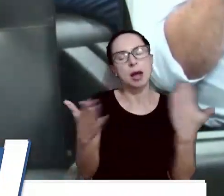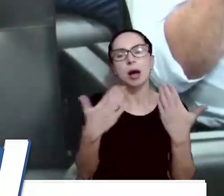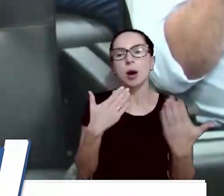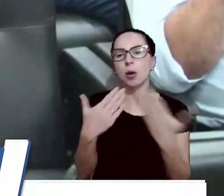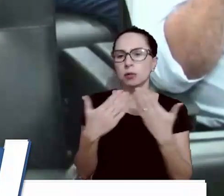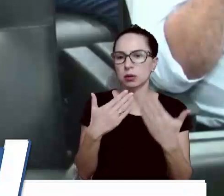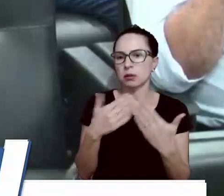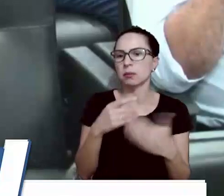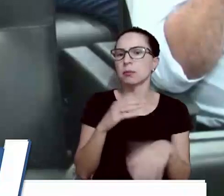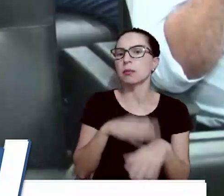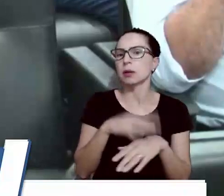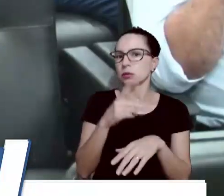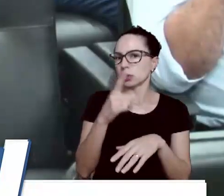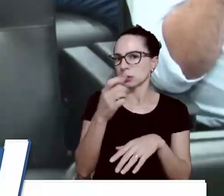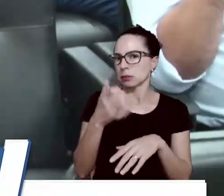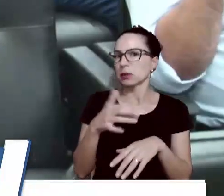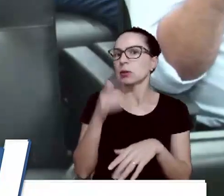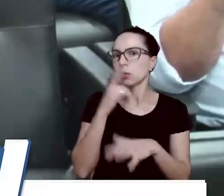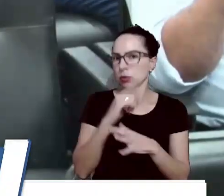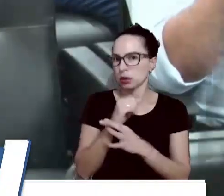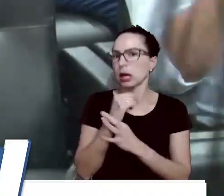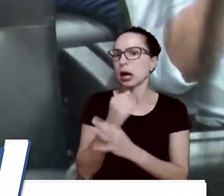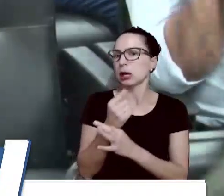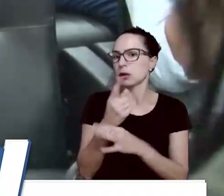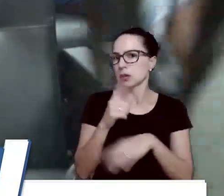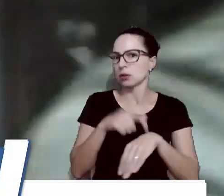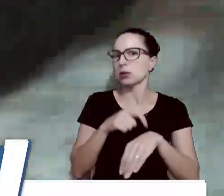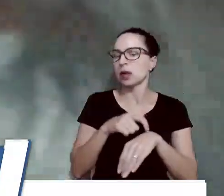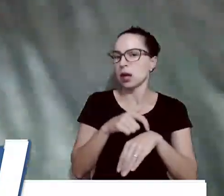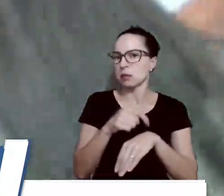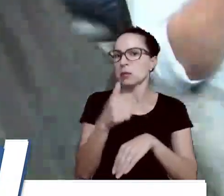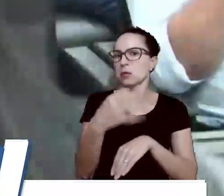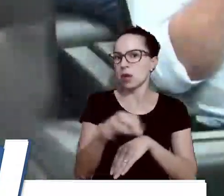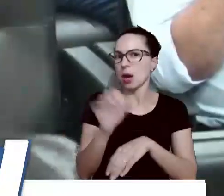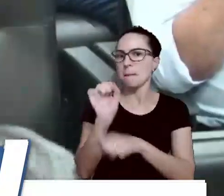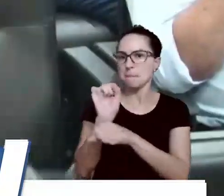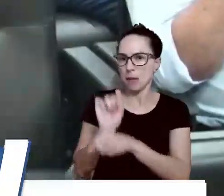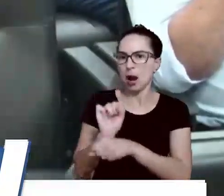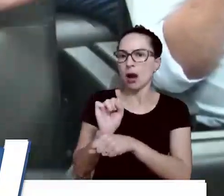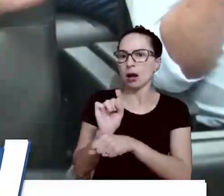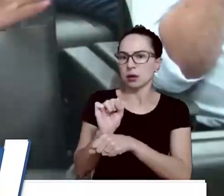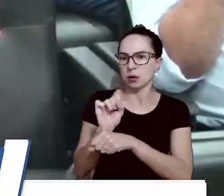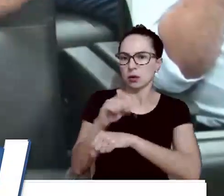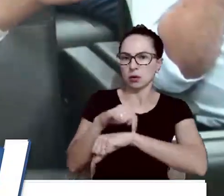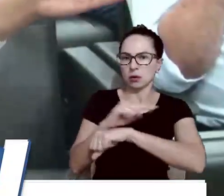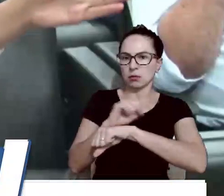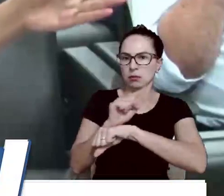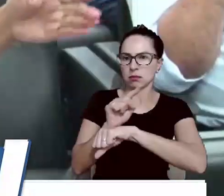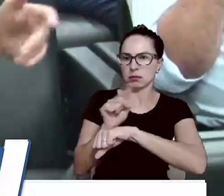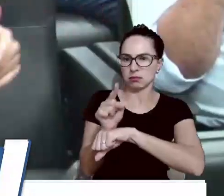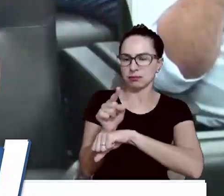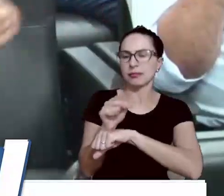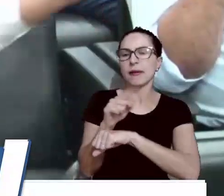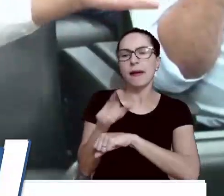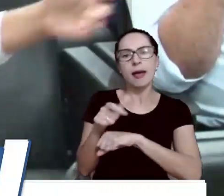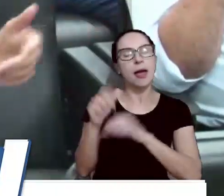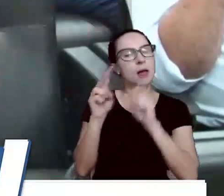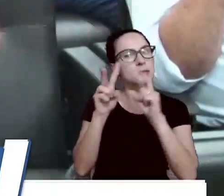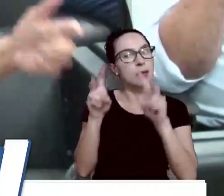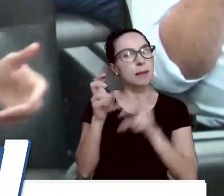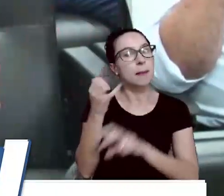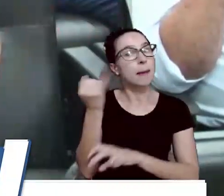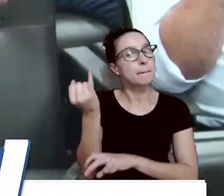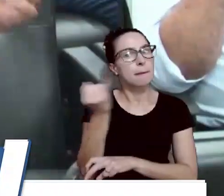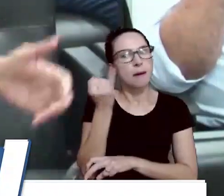falou ali, só para garantir o seu tempo de fala, foi parado o tempo, então é um tema importante, por isso